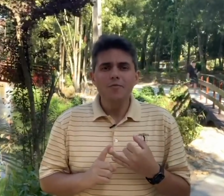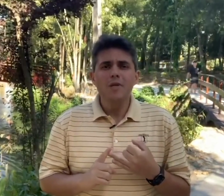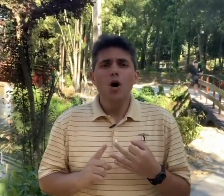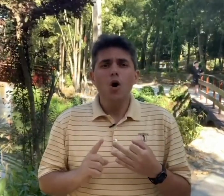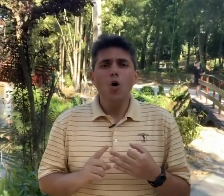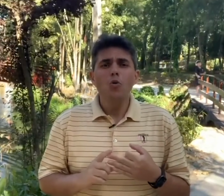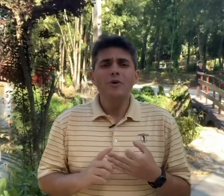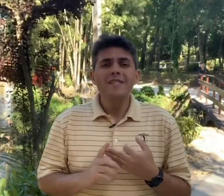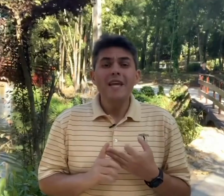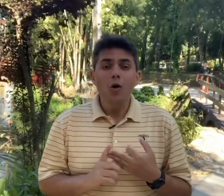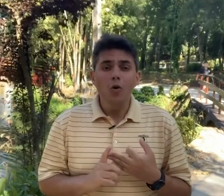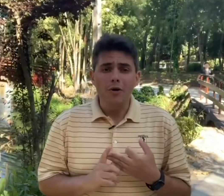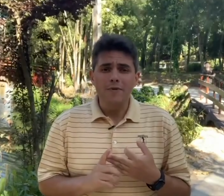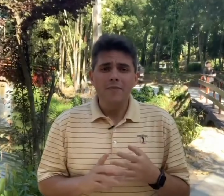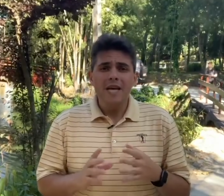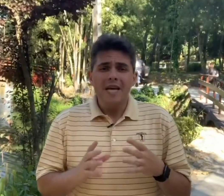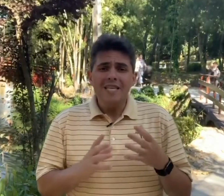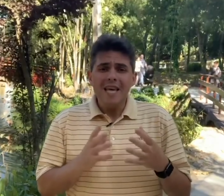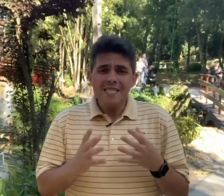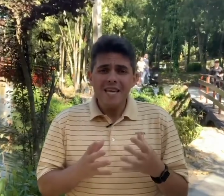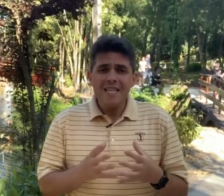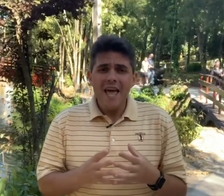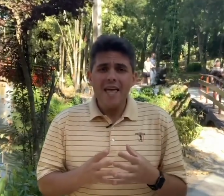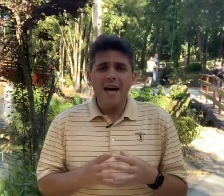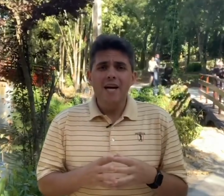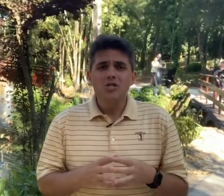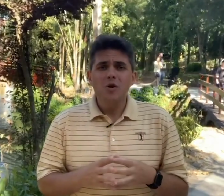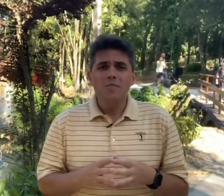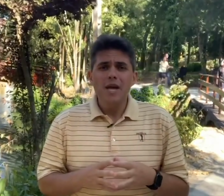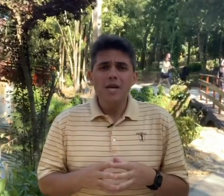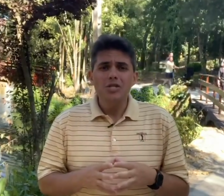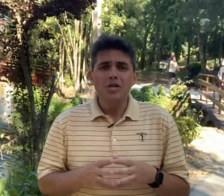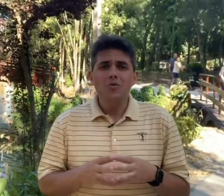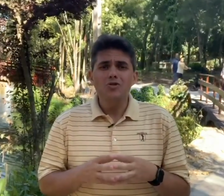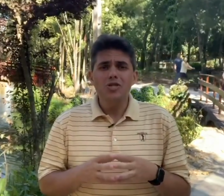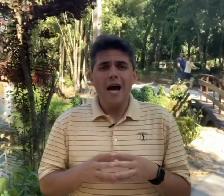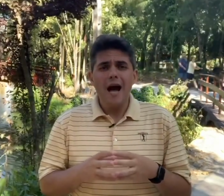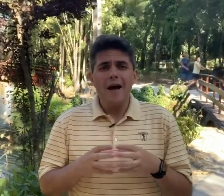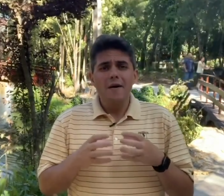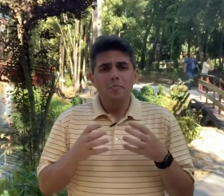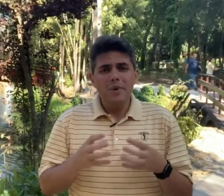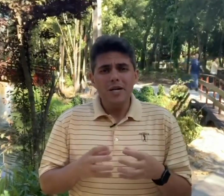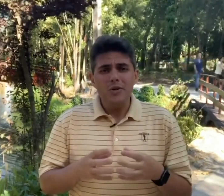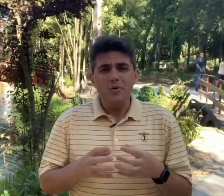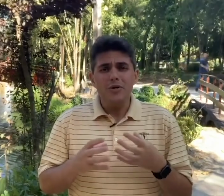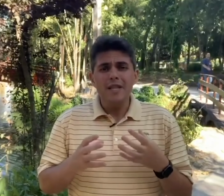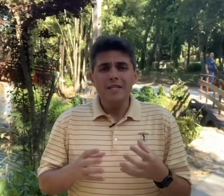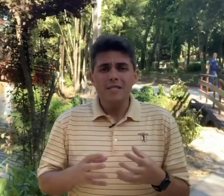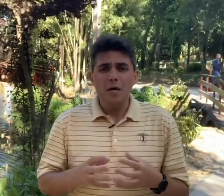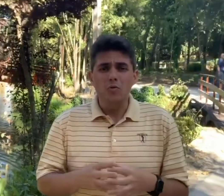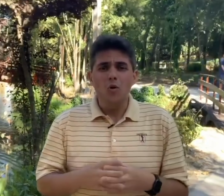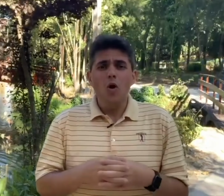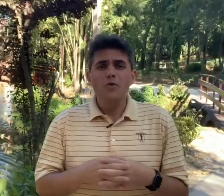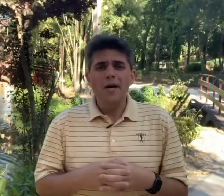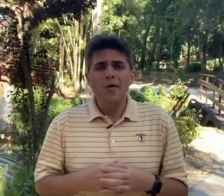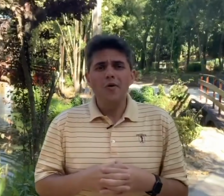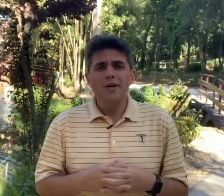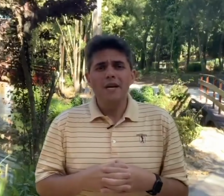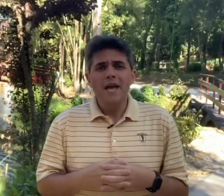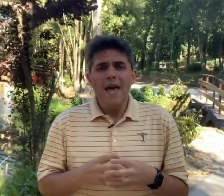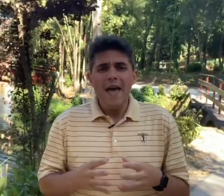tensão ou terror. E essa ideia de um ambiente onde há pânico, tensão